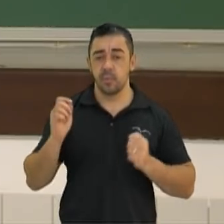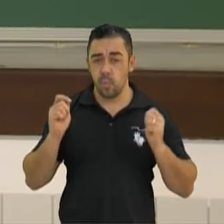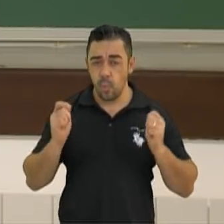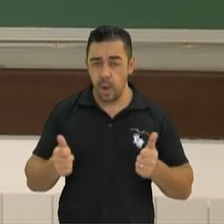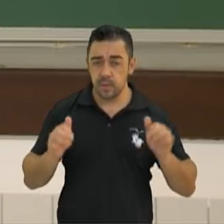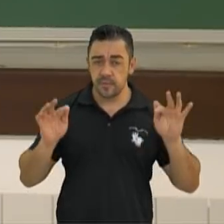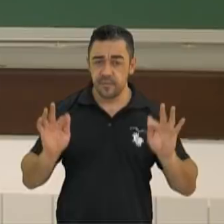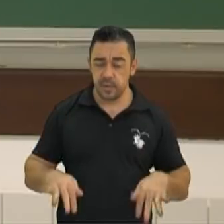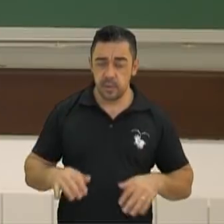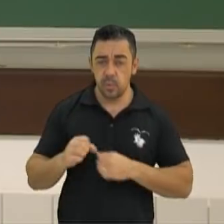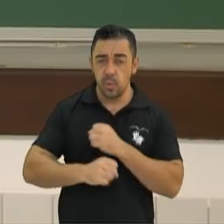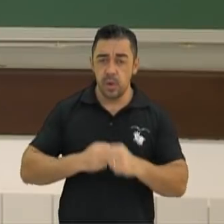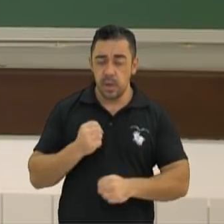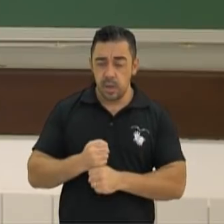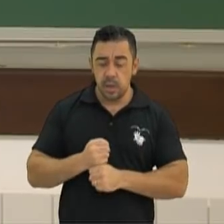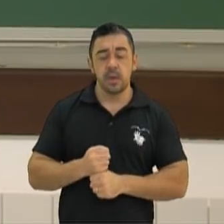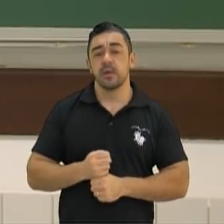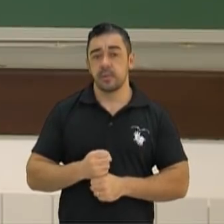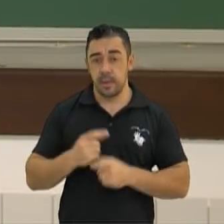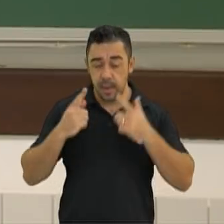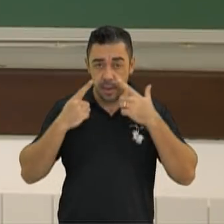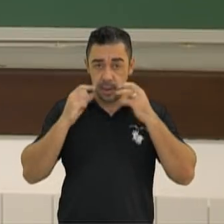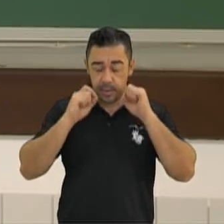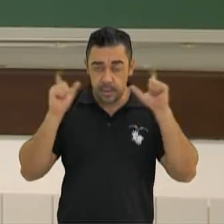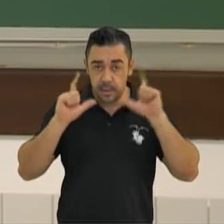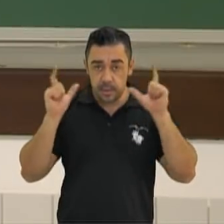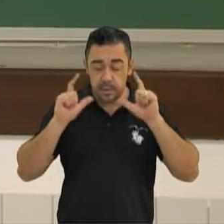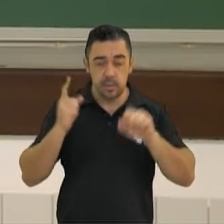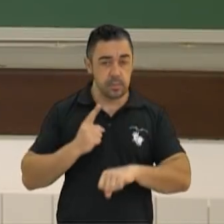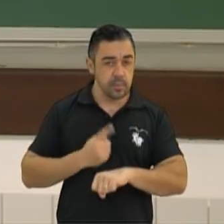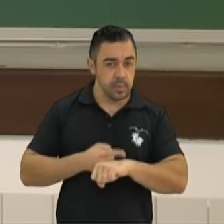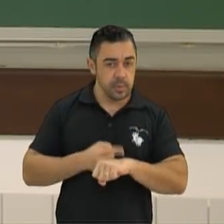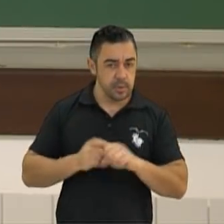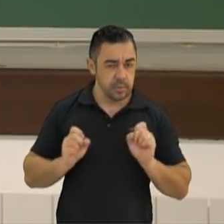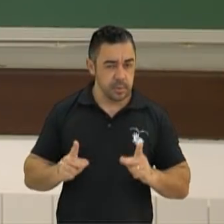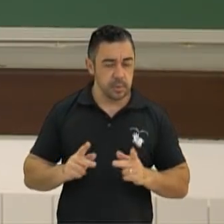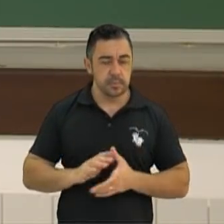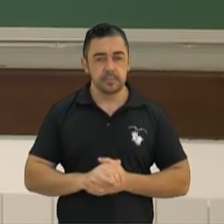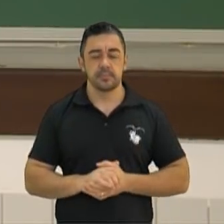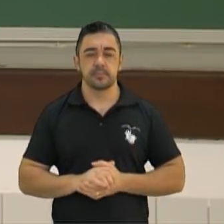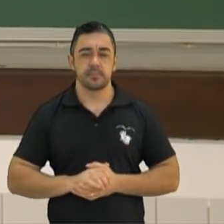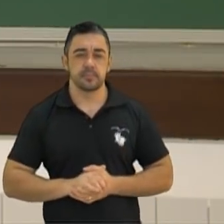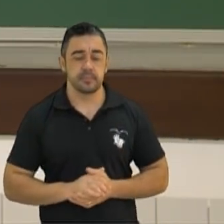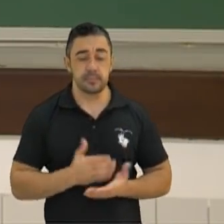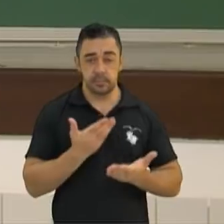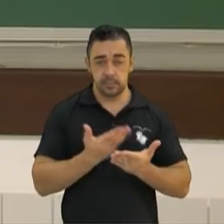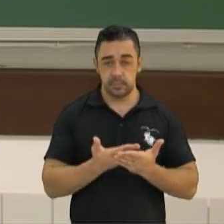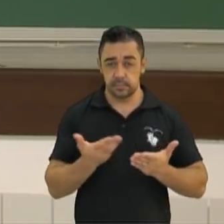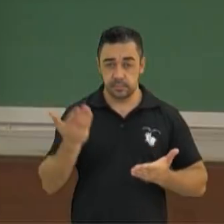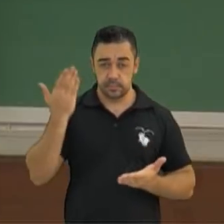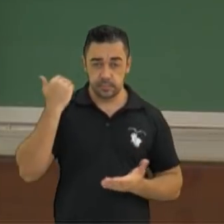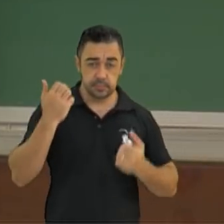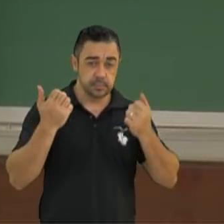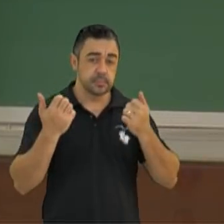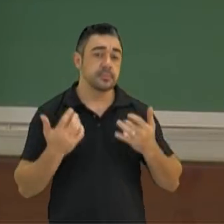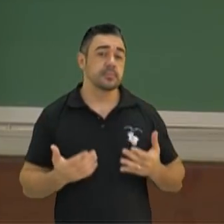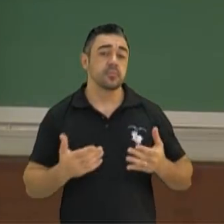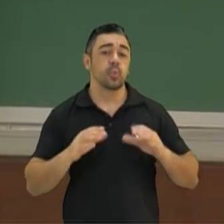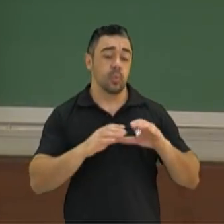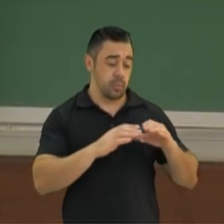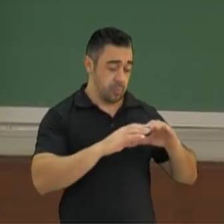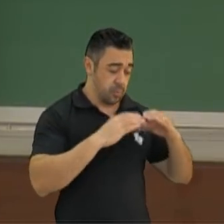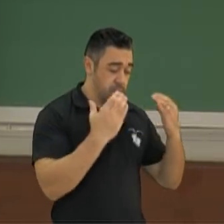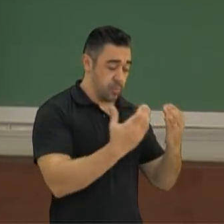acabando, então vamos ter atenção nesse momento, ok? Pessoal, na aula passada, nós falamos